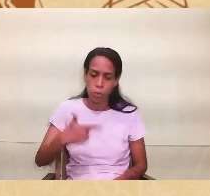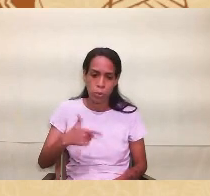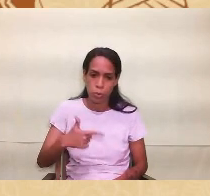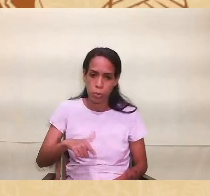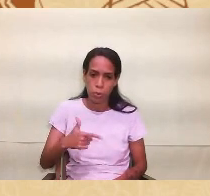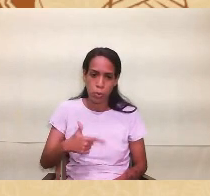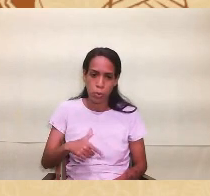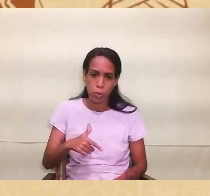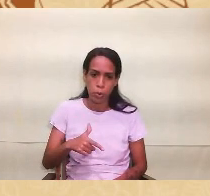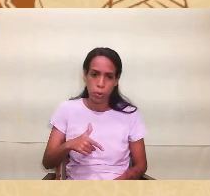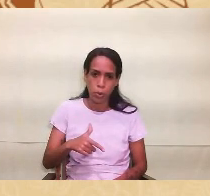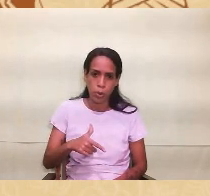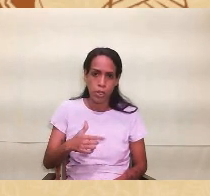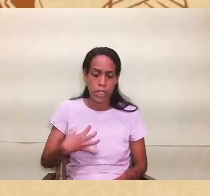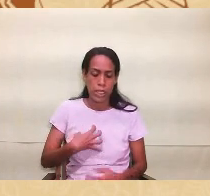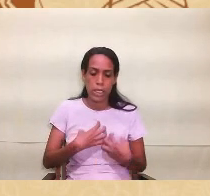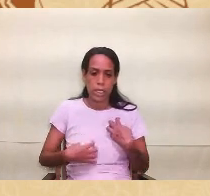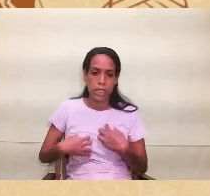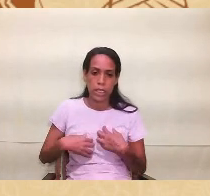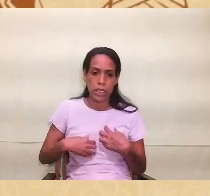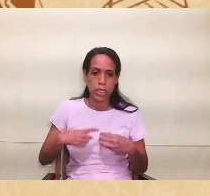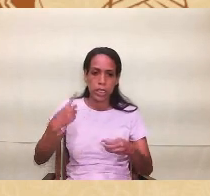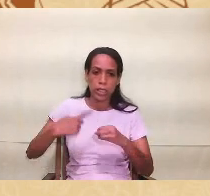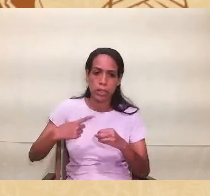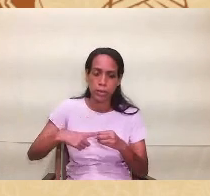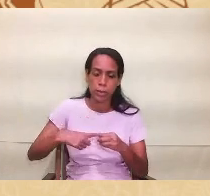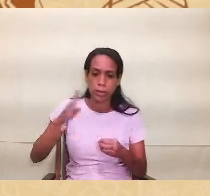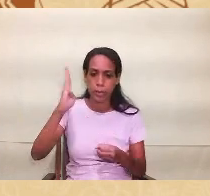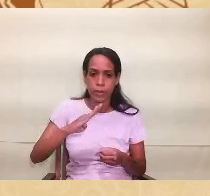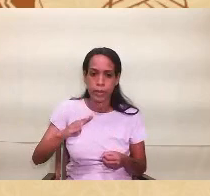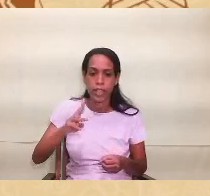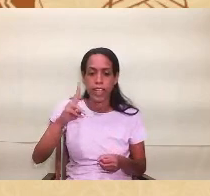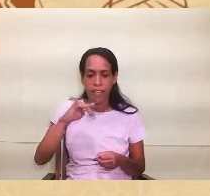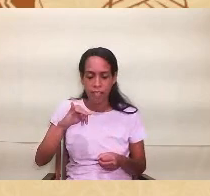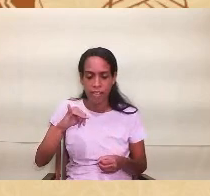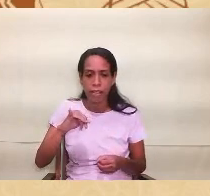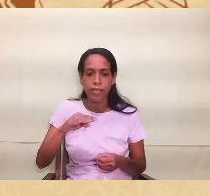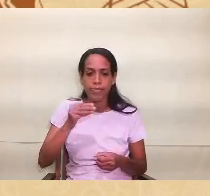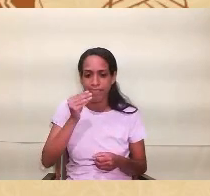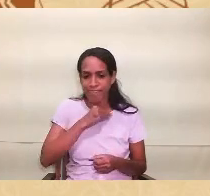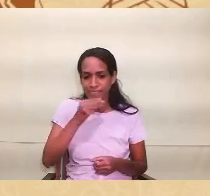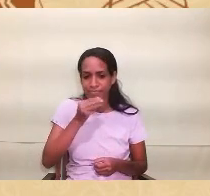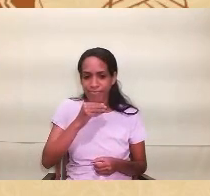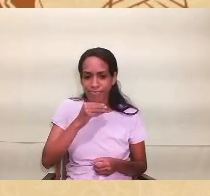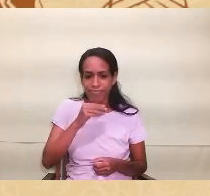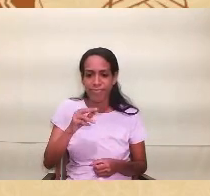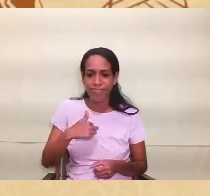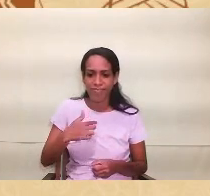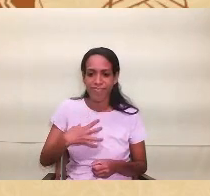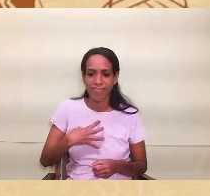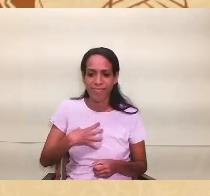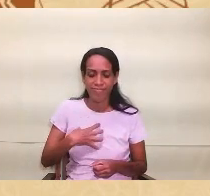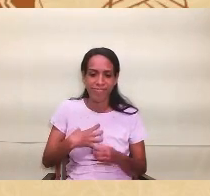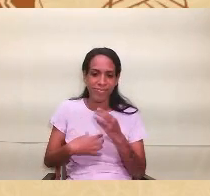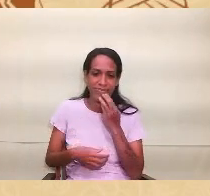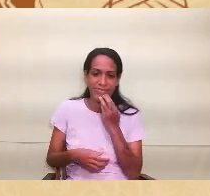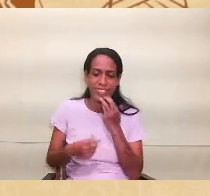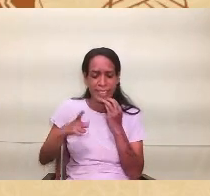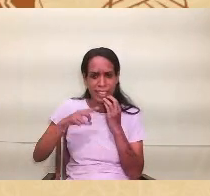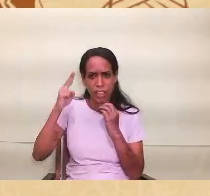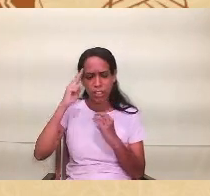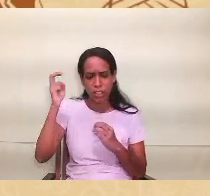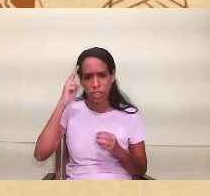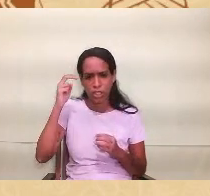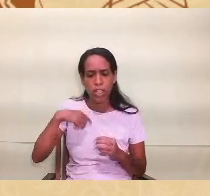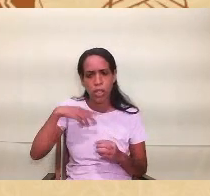nutro esperança com o Estado brasileiro. O Estado brasileiro vai nos trair, é da índole. Tem uma história que eu vou contar a versão que eu